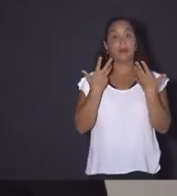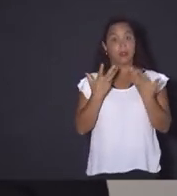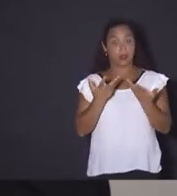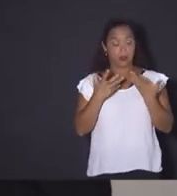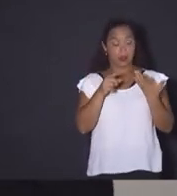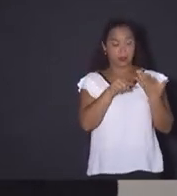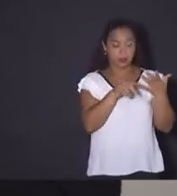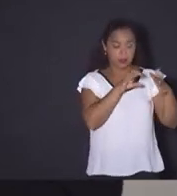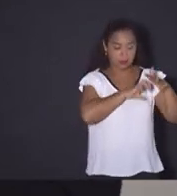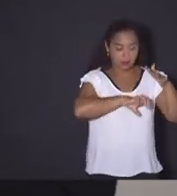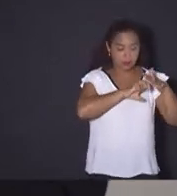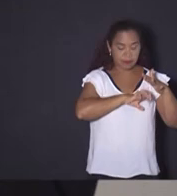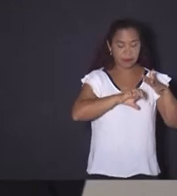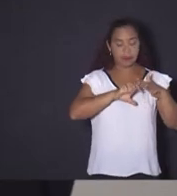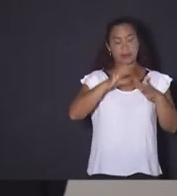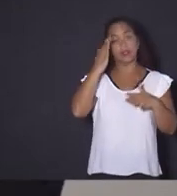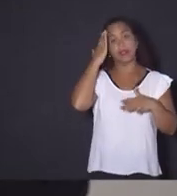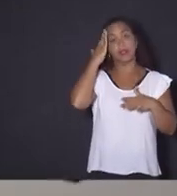civil,